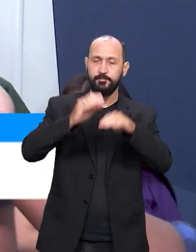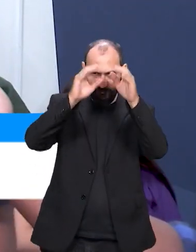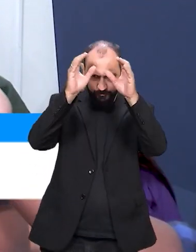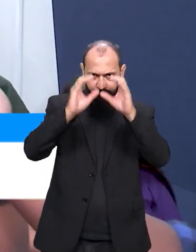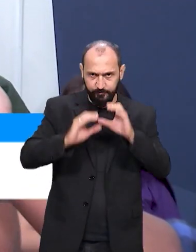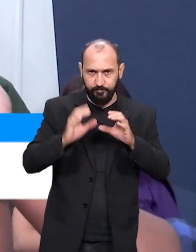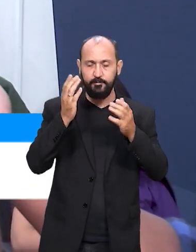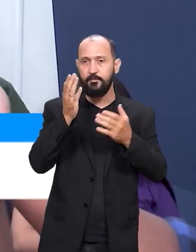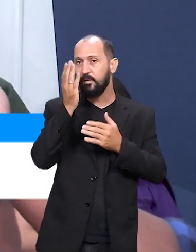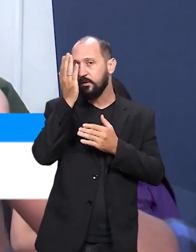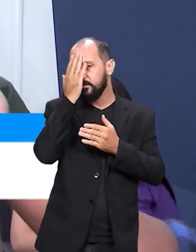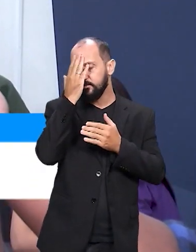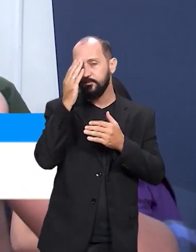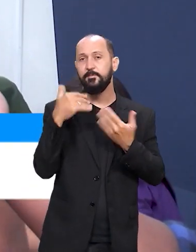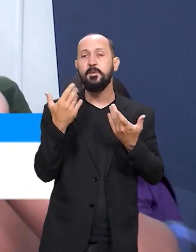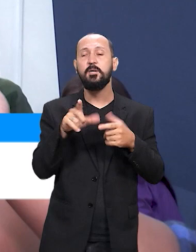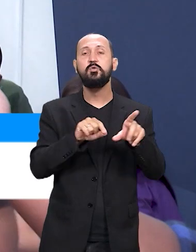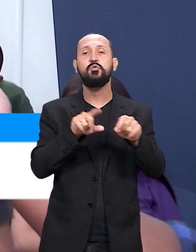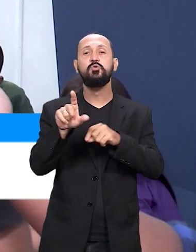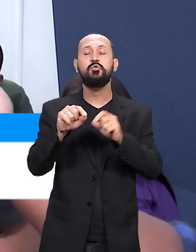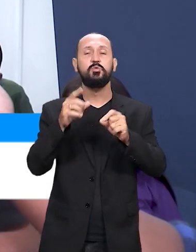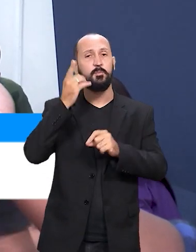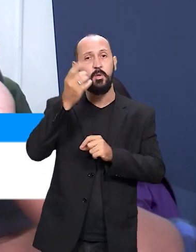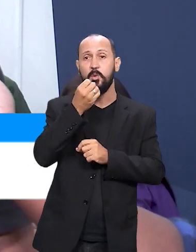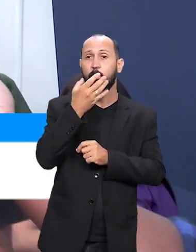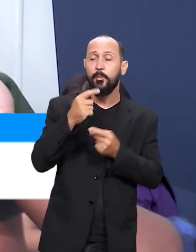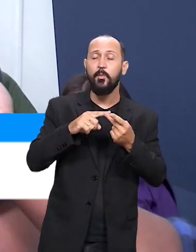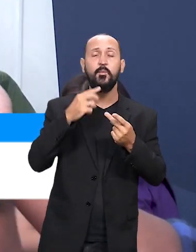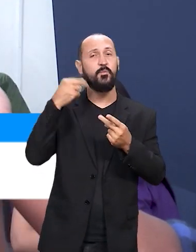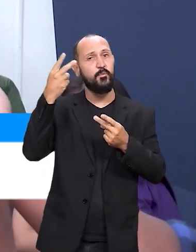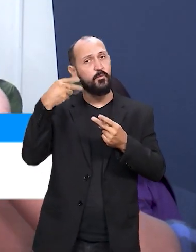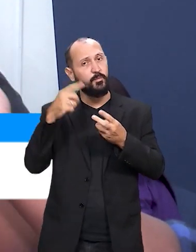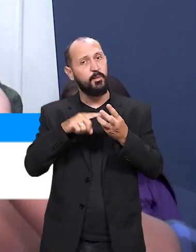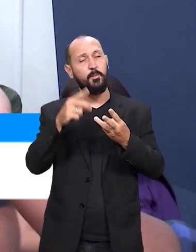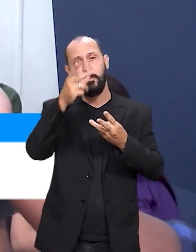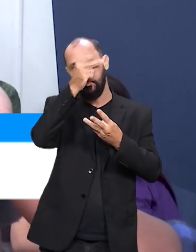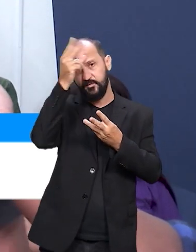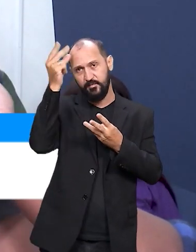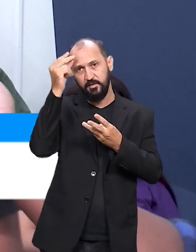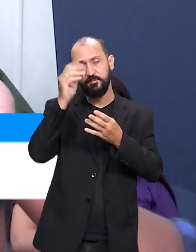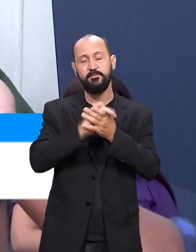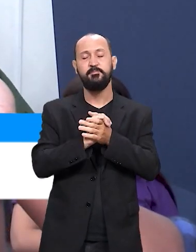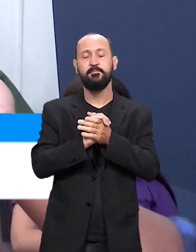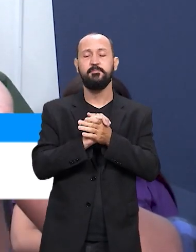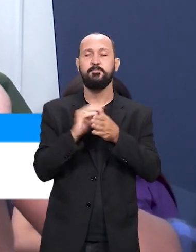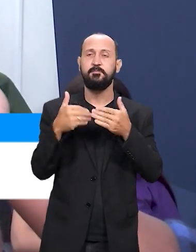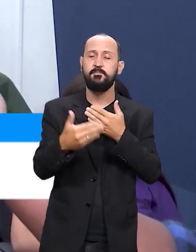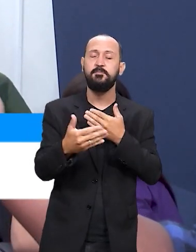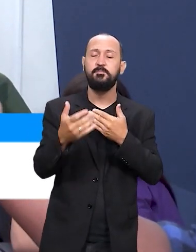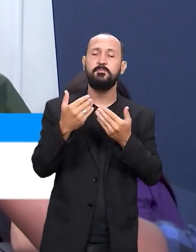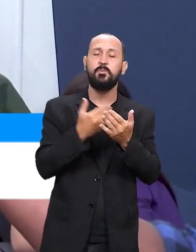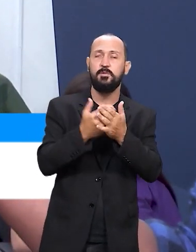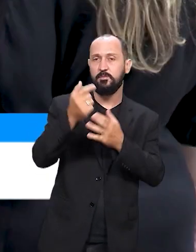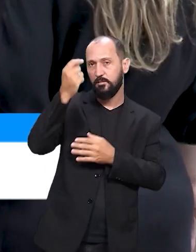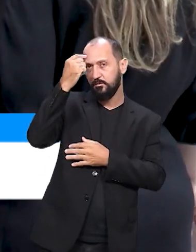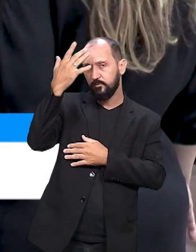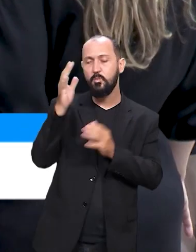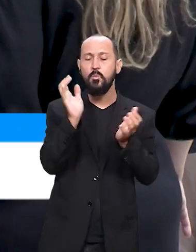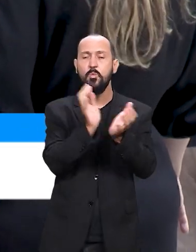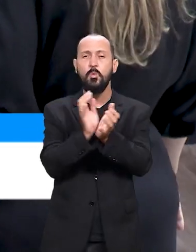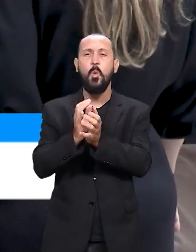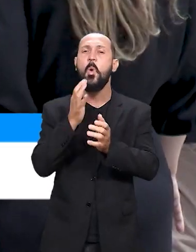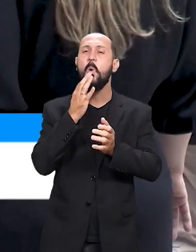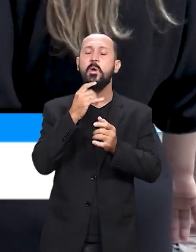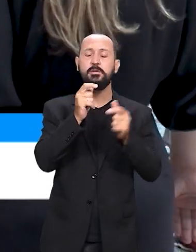da cidadania, né, saber escolher os bons deputados, bons vereadores, bons prefeitos. E assim foi dando a ideia. O